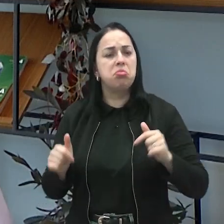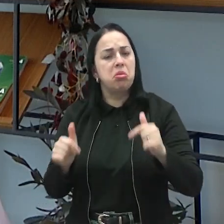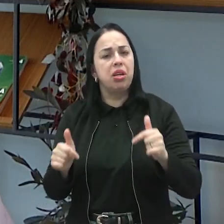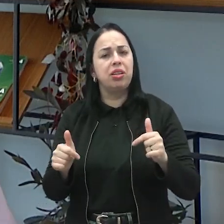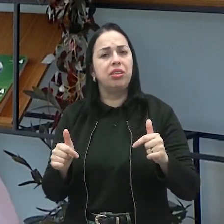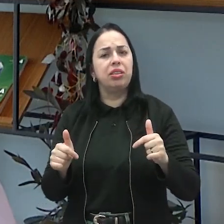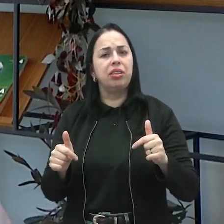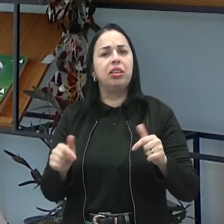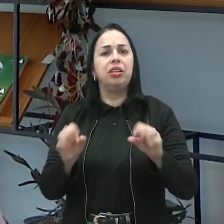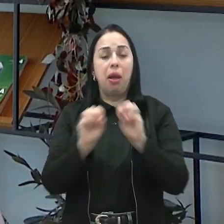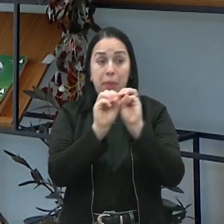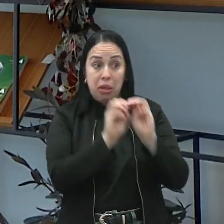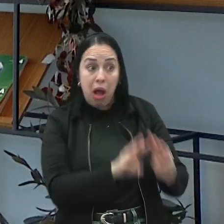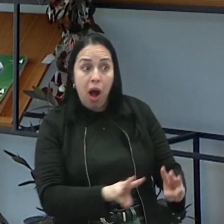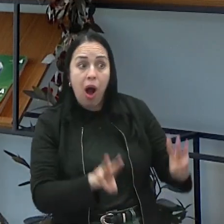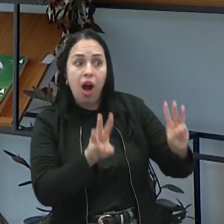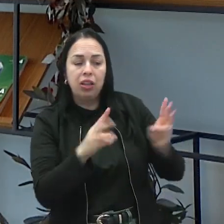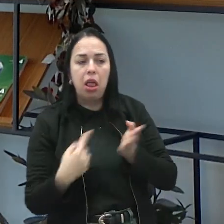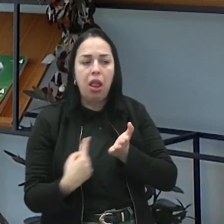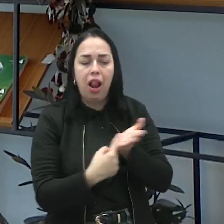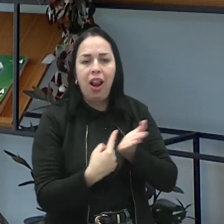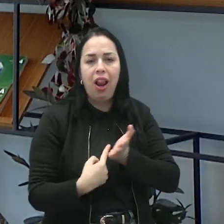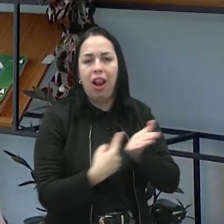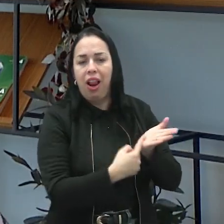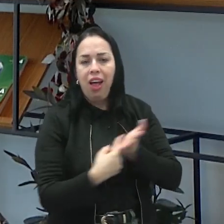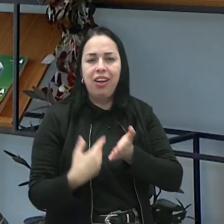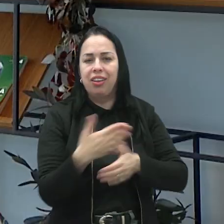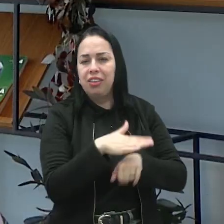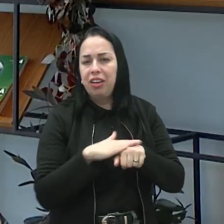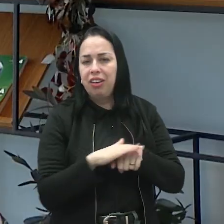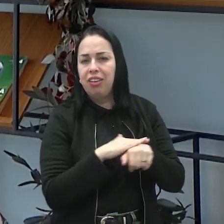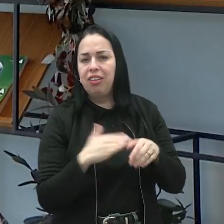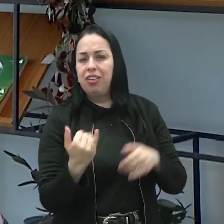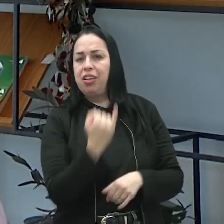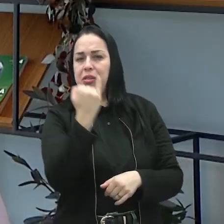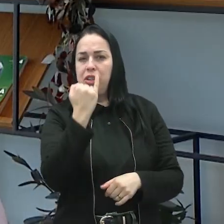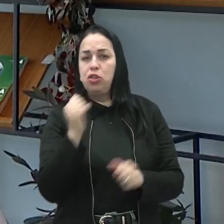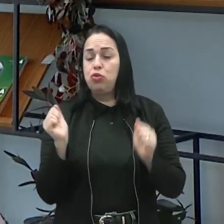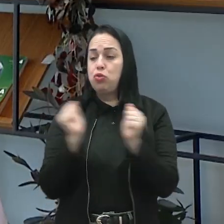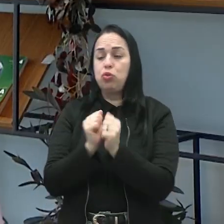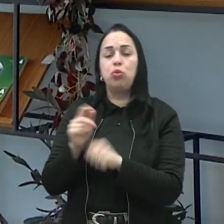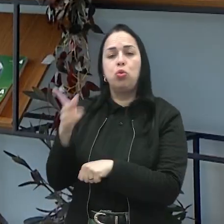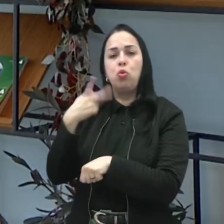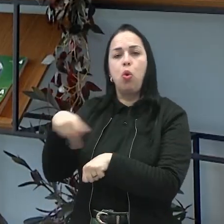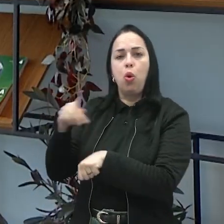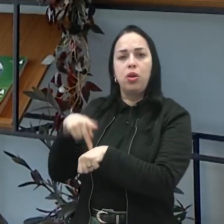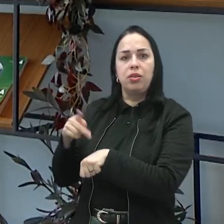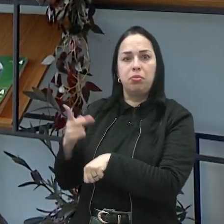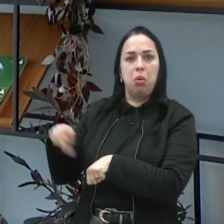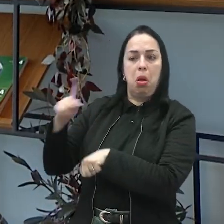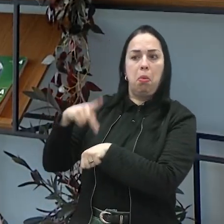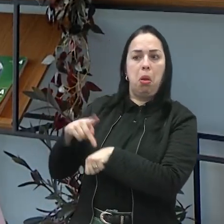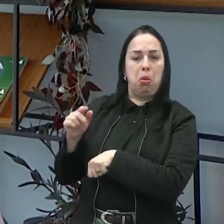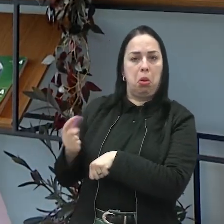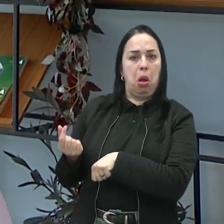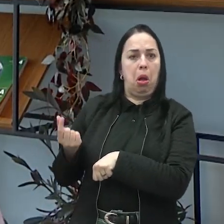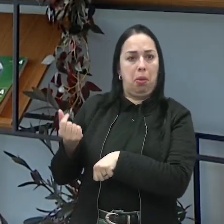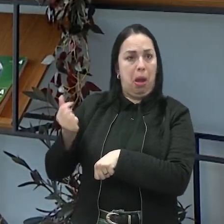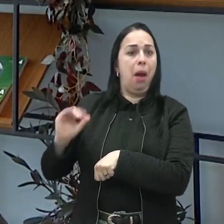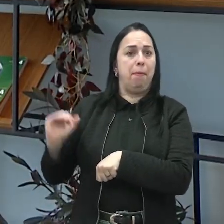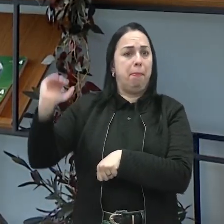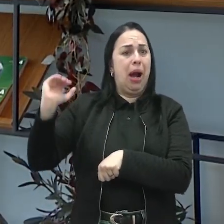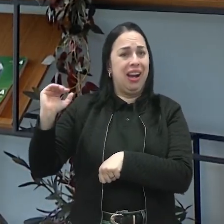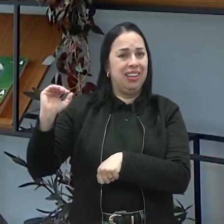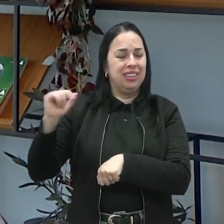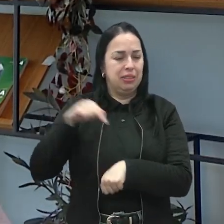exercer um papel protagonista, né, na ONU, né, negociando coisas importantes junto a países que têm muito mais